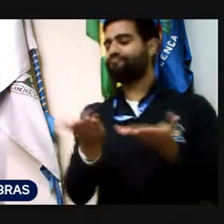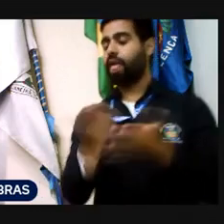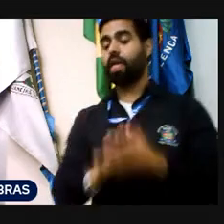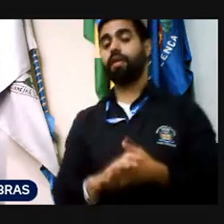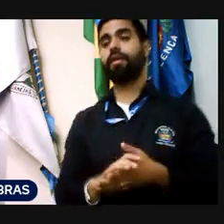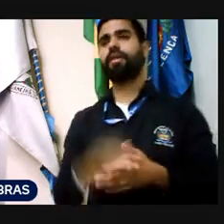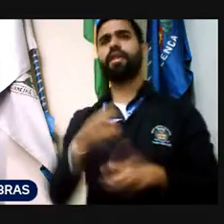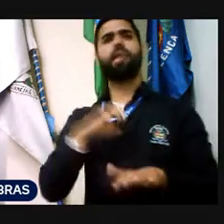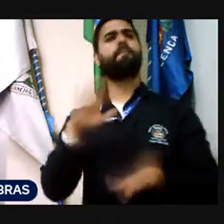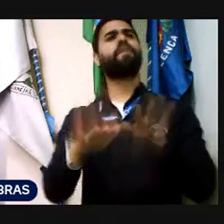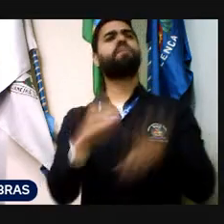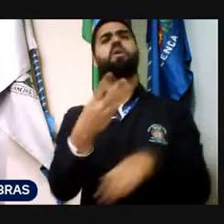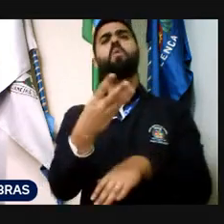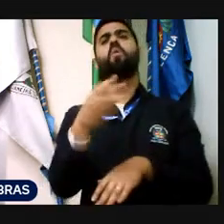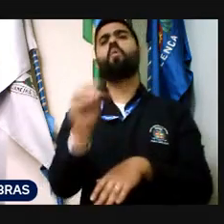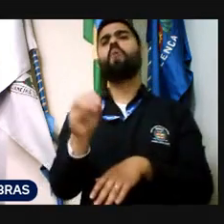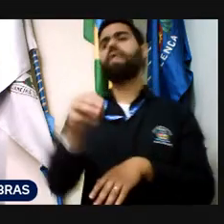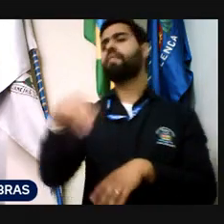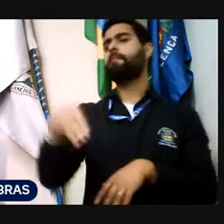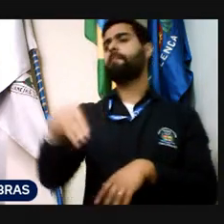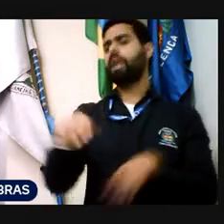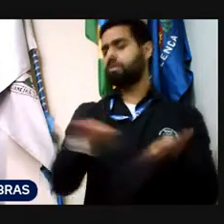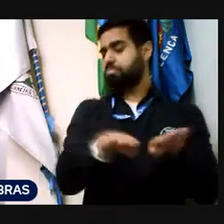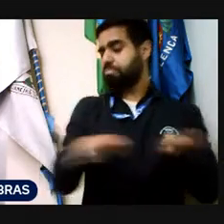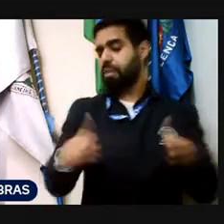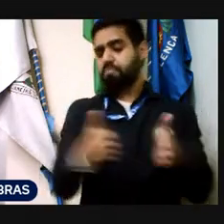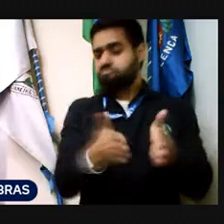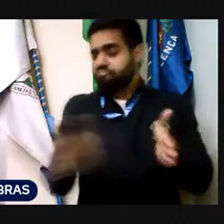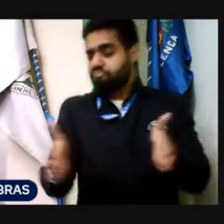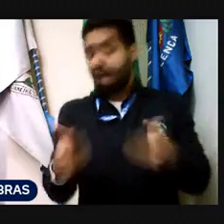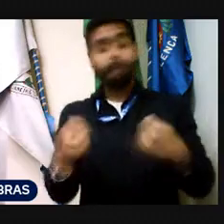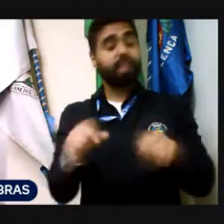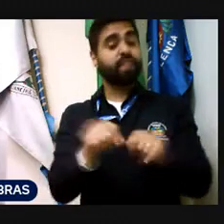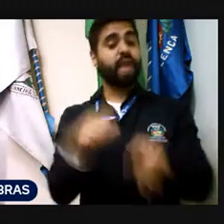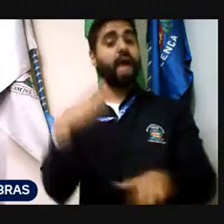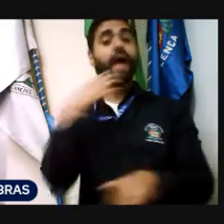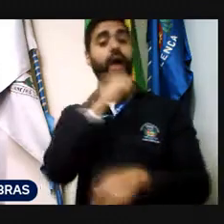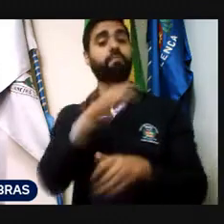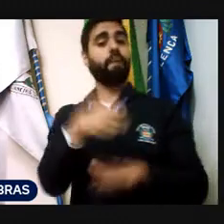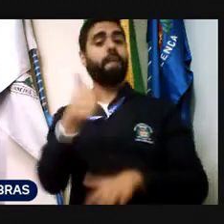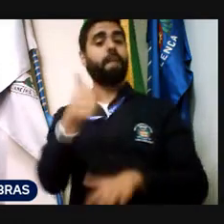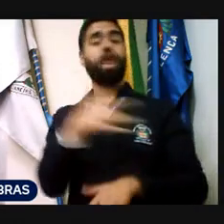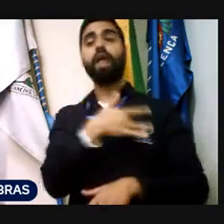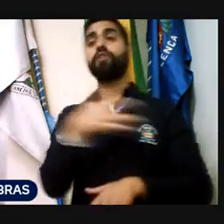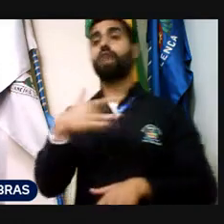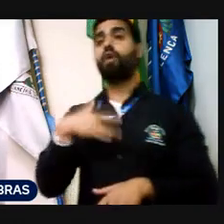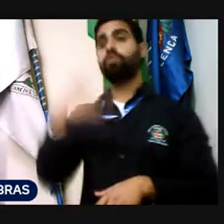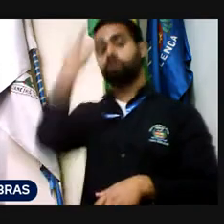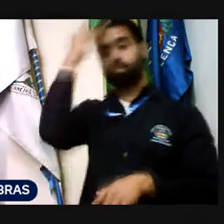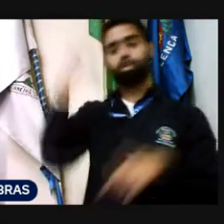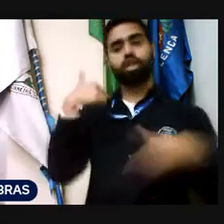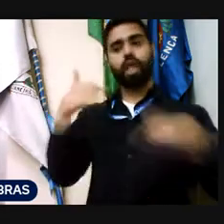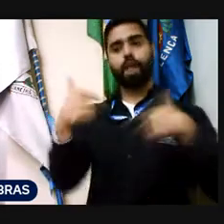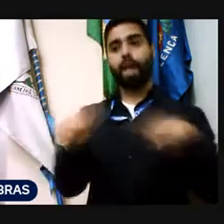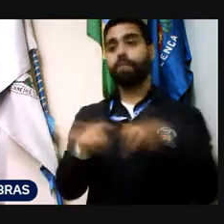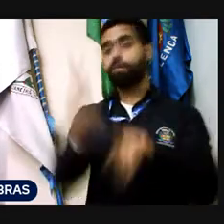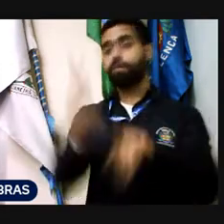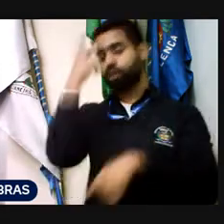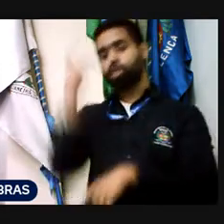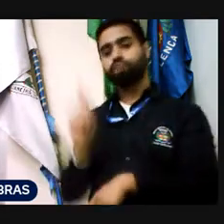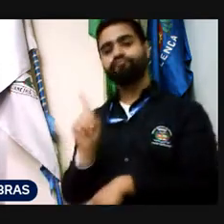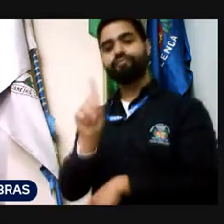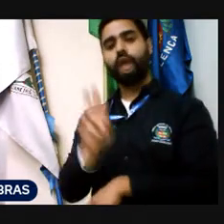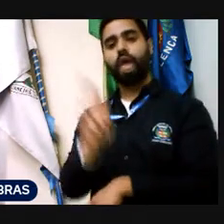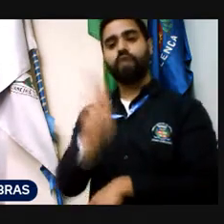máximo, 40 metros de calçamento, que precisa ser feita com a máxima urgência para o bem-estar de funcionários, usuários e para coroar a